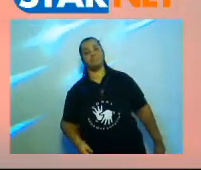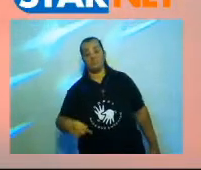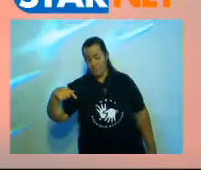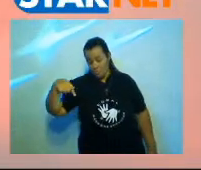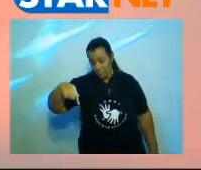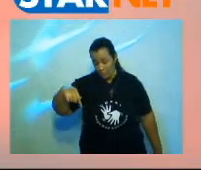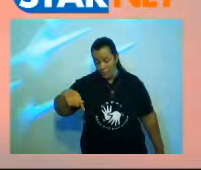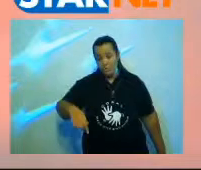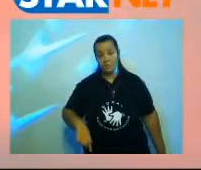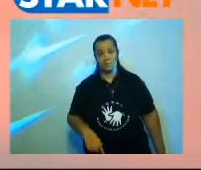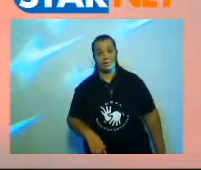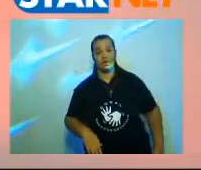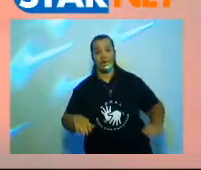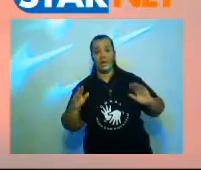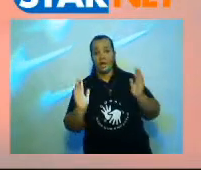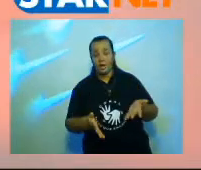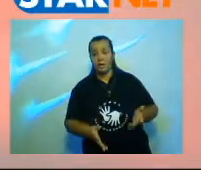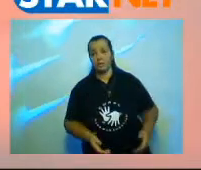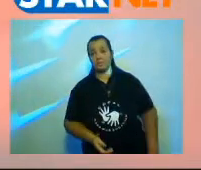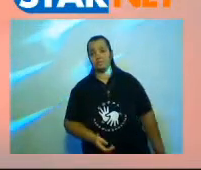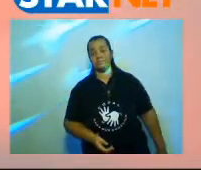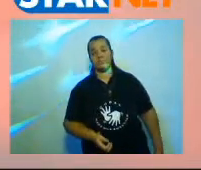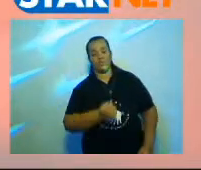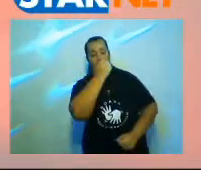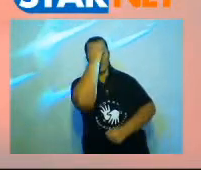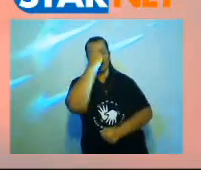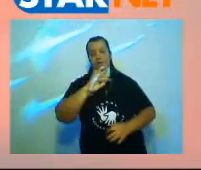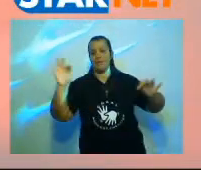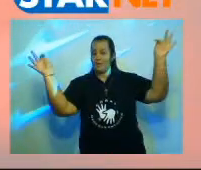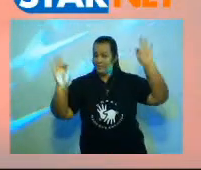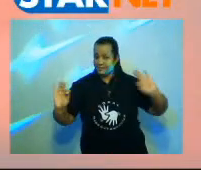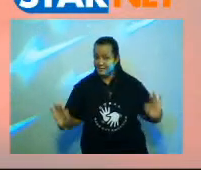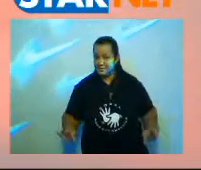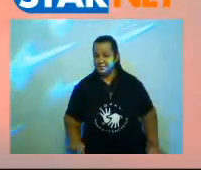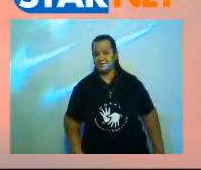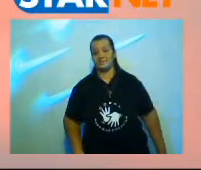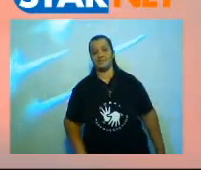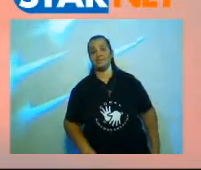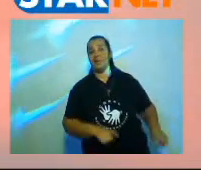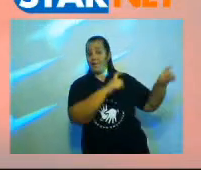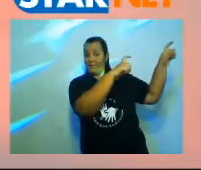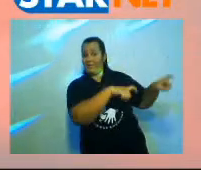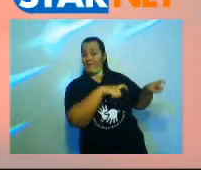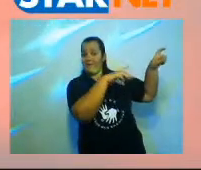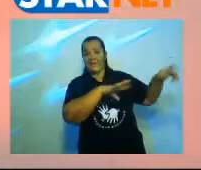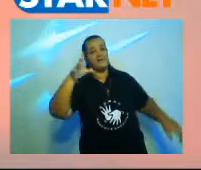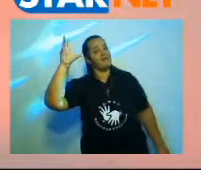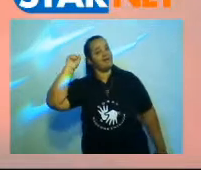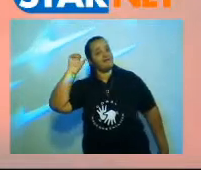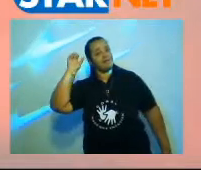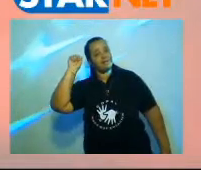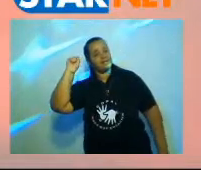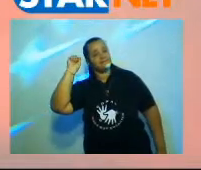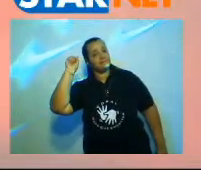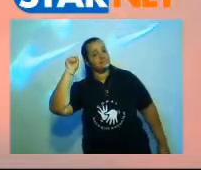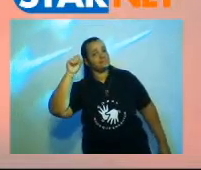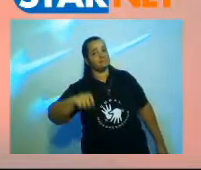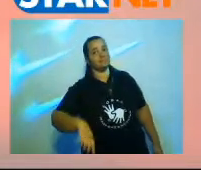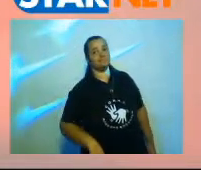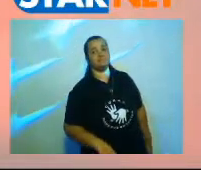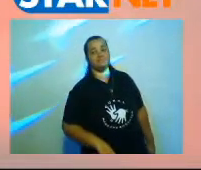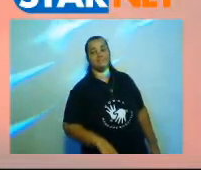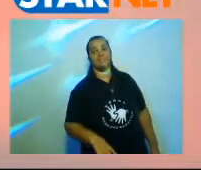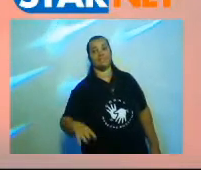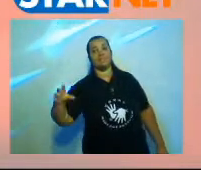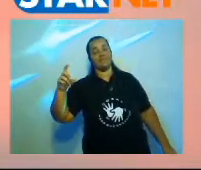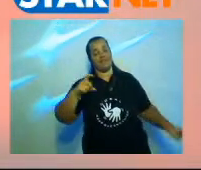das promoções, mas a partir de agora é hora de dançar, é hora de ser feliz, é hora de ouvir sertanejo de boa qualidade. E sertanejo